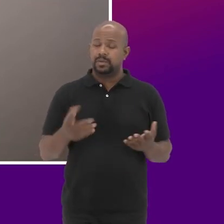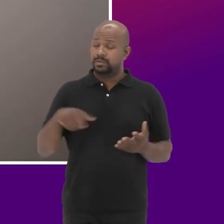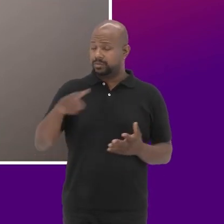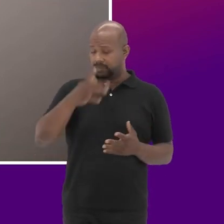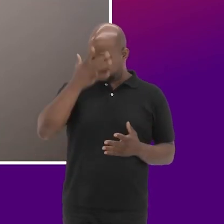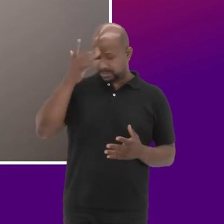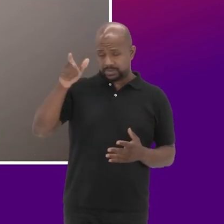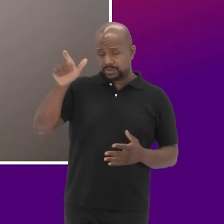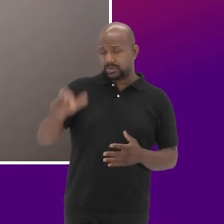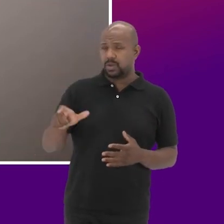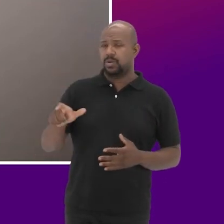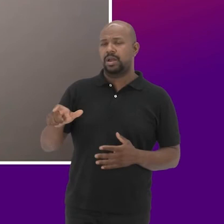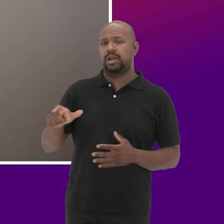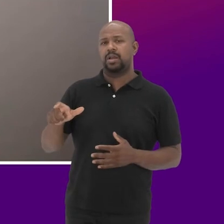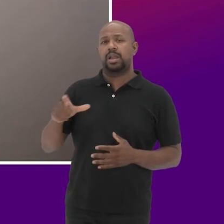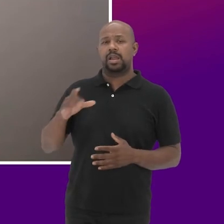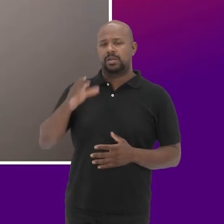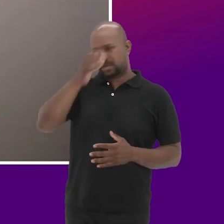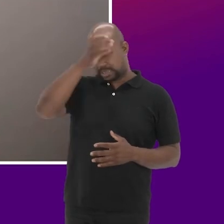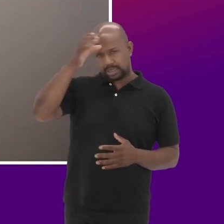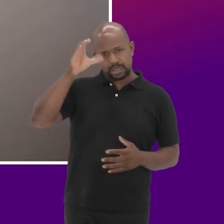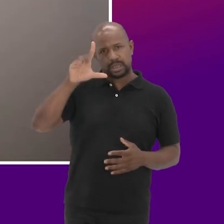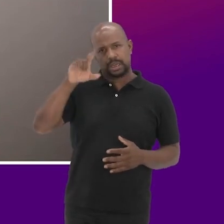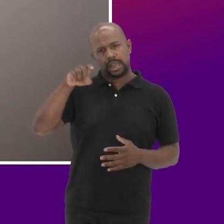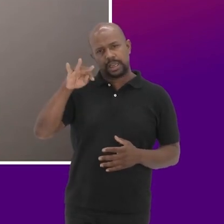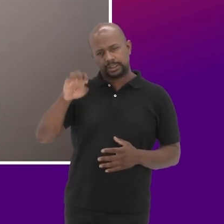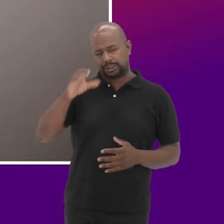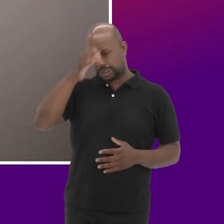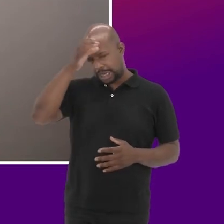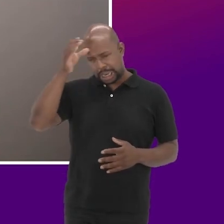o beneficiário final